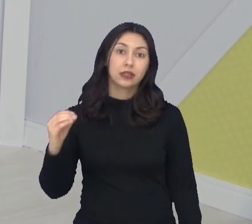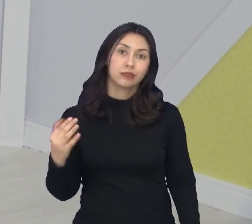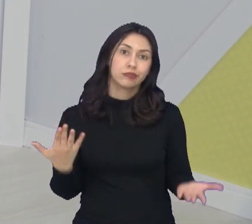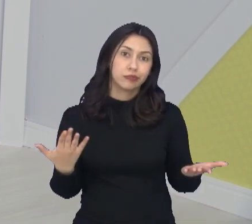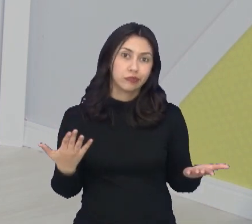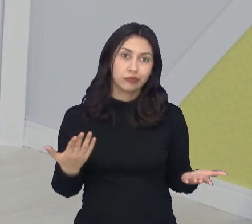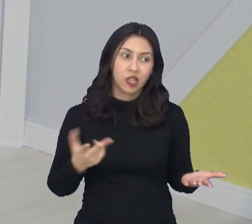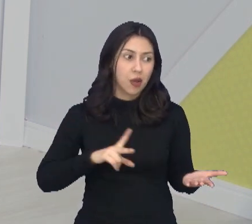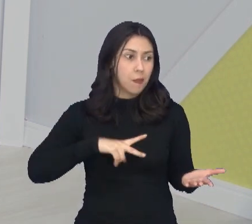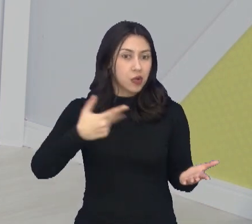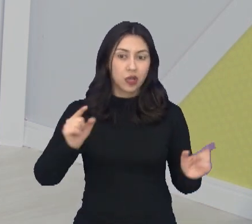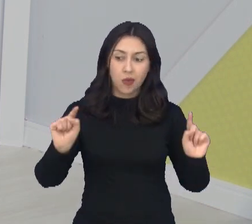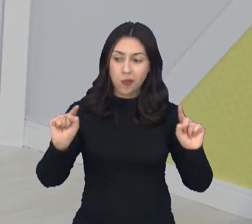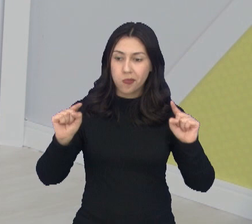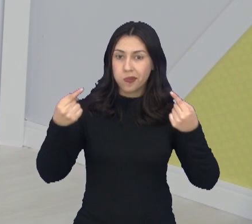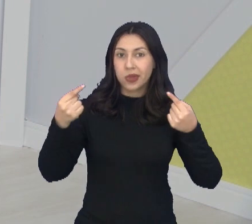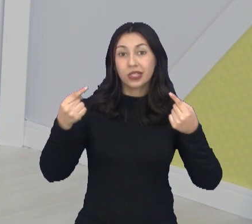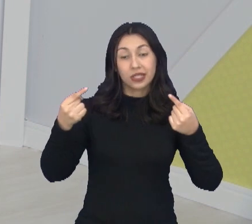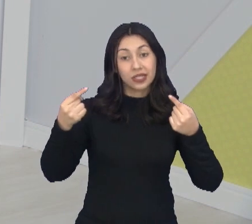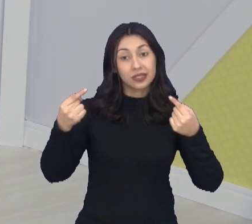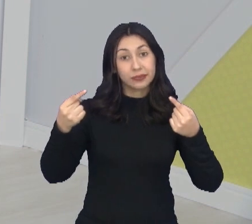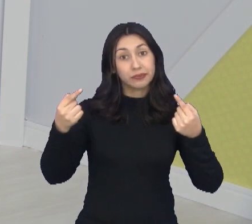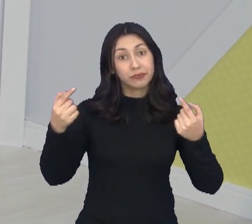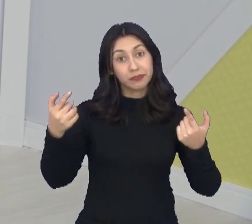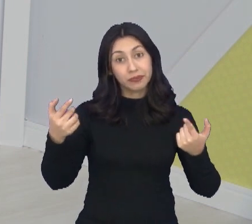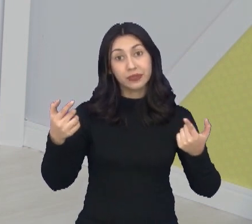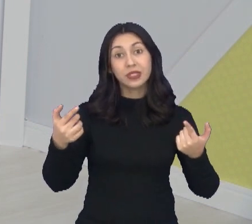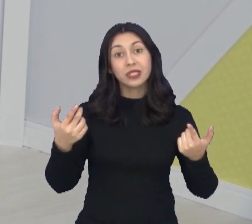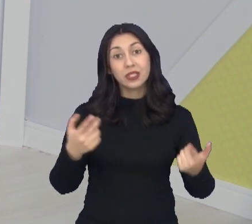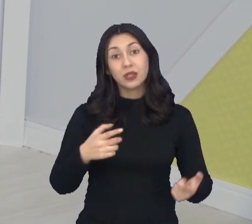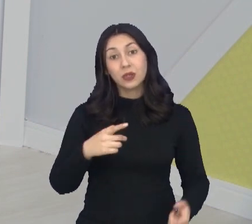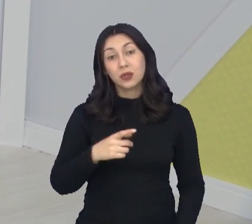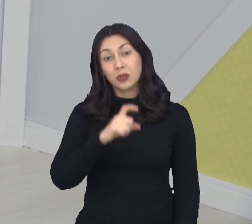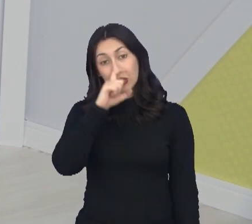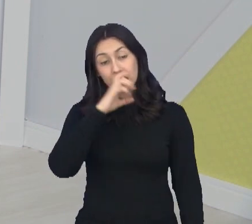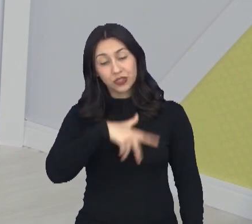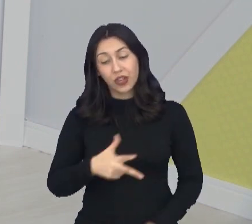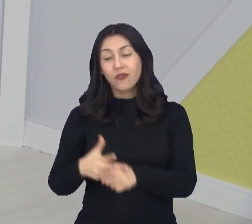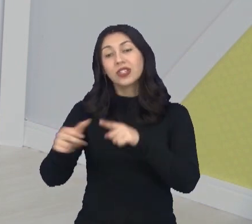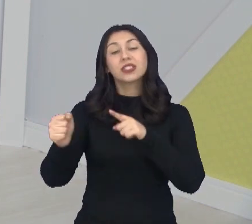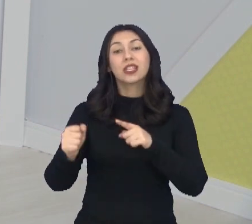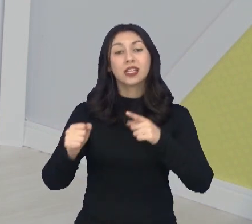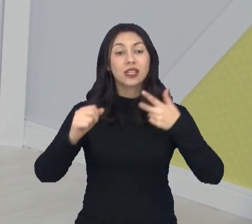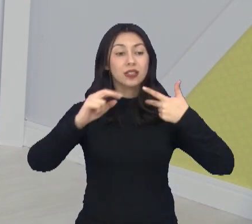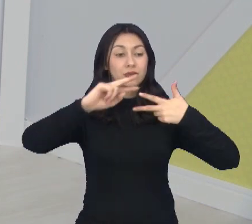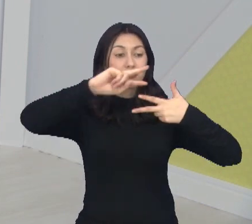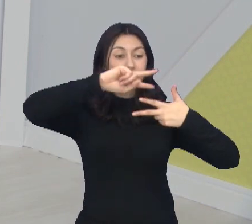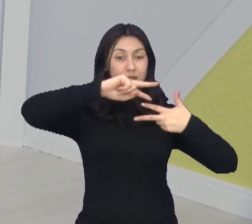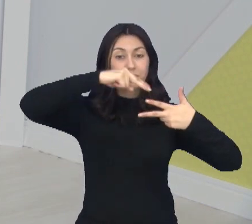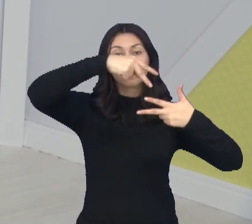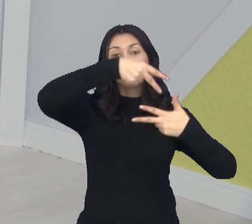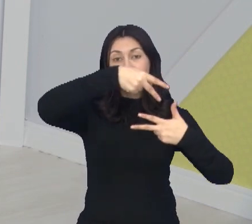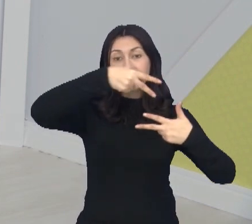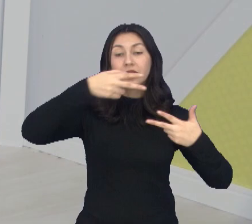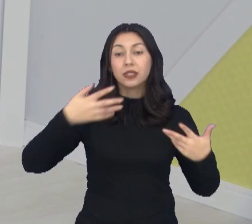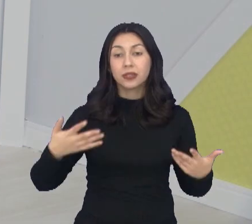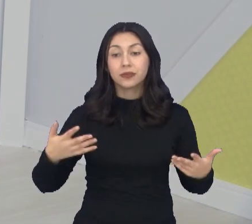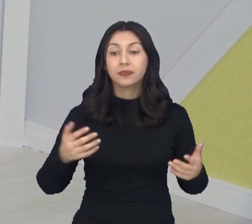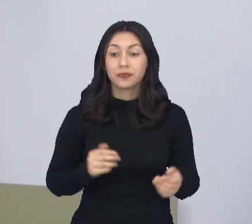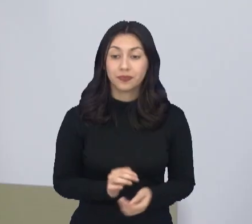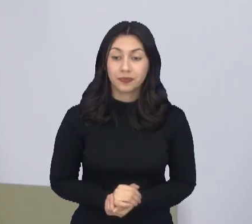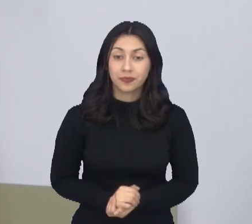Portuguesa empatar, pelo menos, com o São Caetano e o São José ganhar o seu último jogo para poder passar à frente da equipe da Portuguesa. Brunão, no